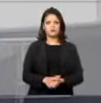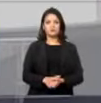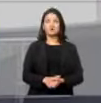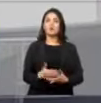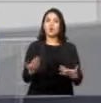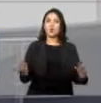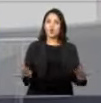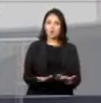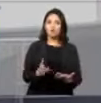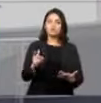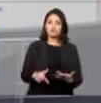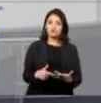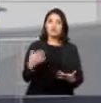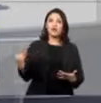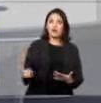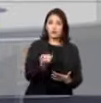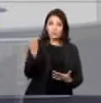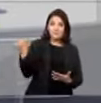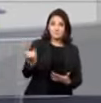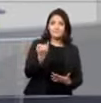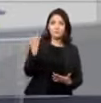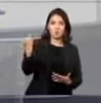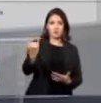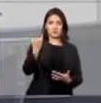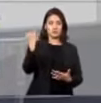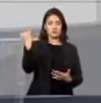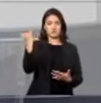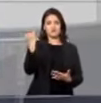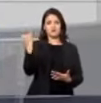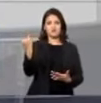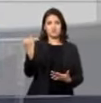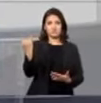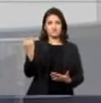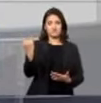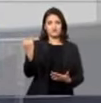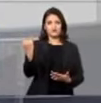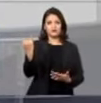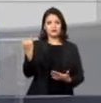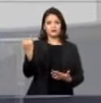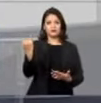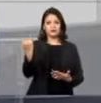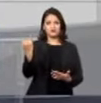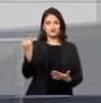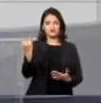necessária ao psicossocial, é uma atividade